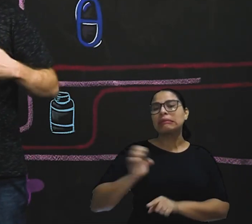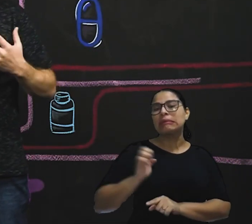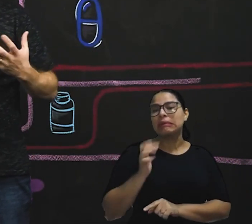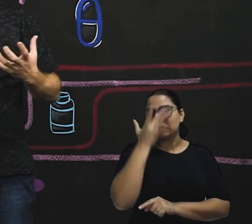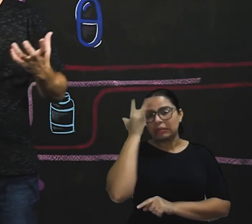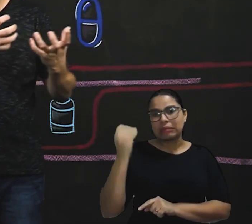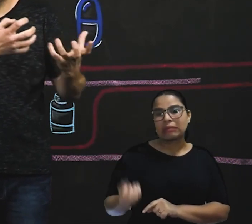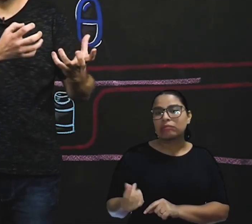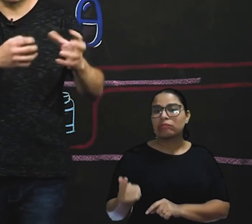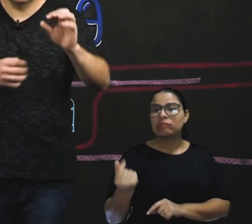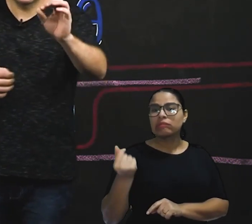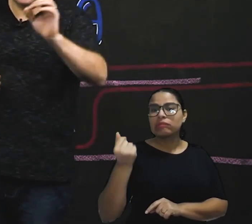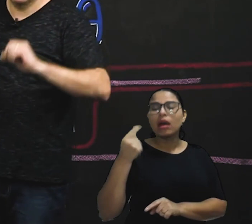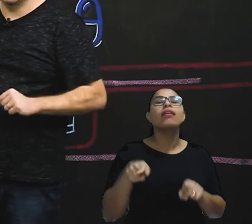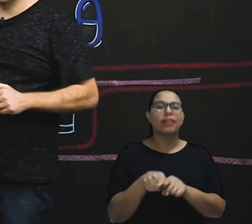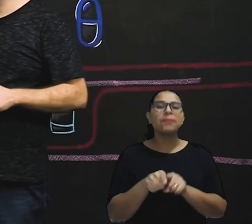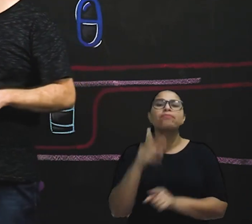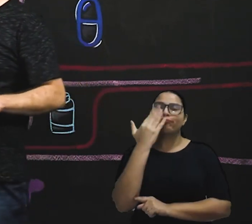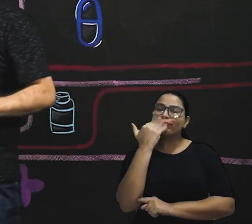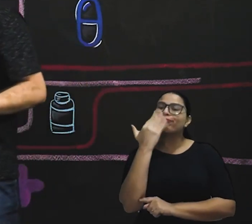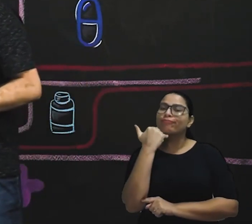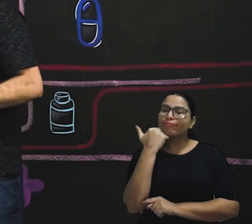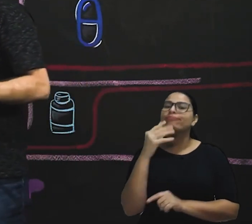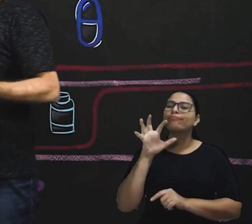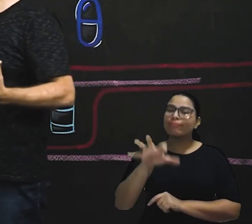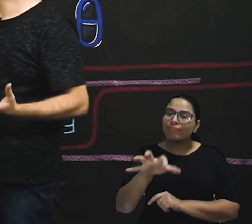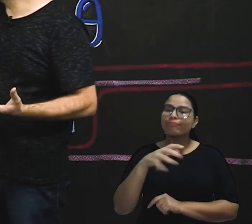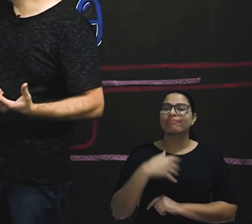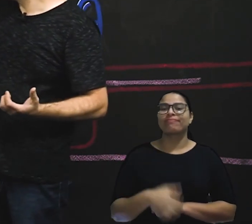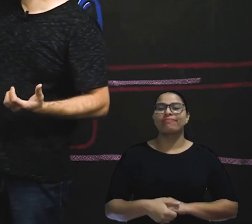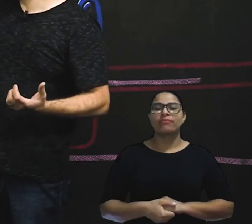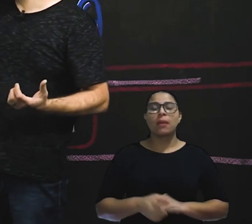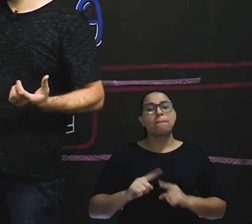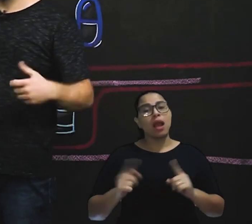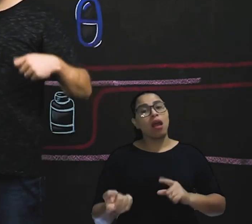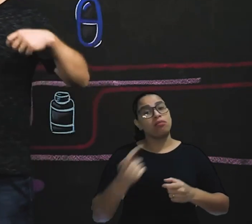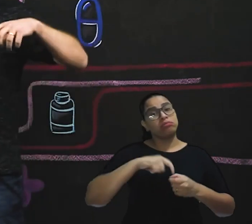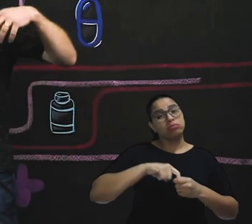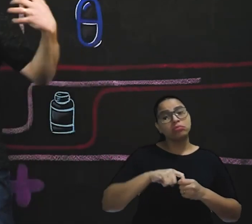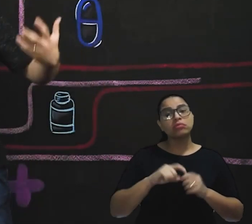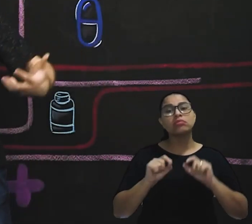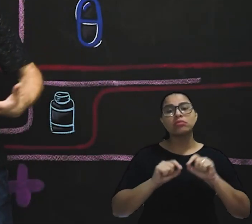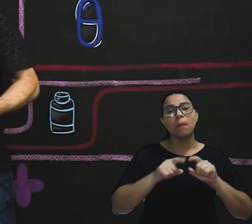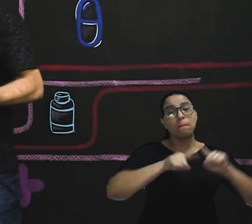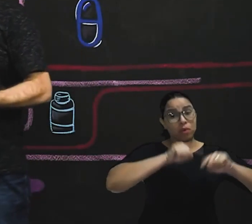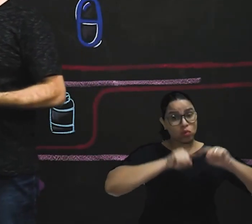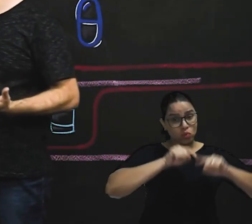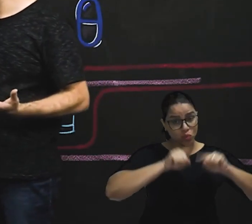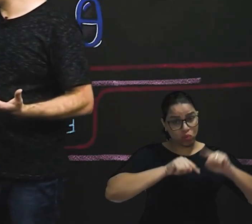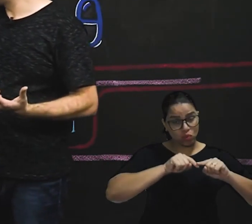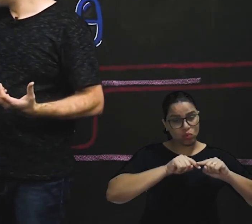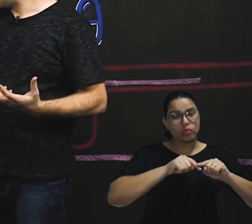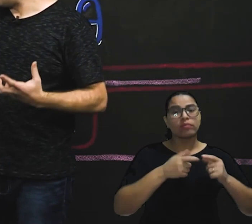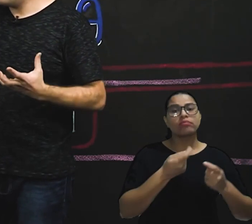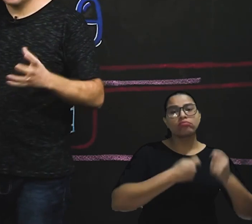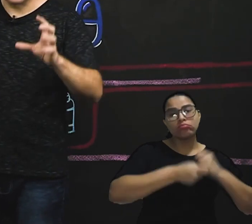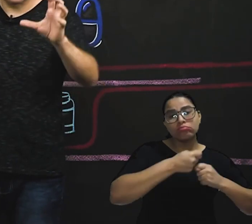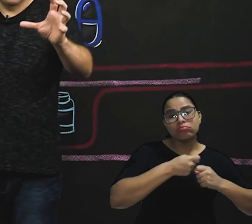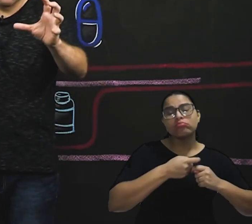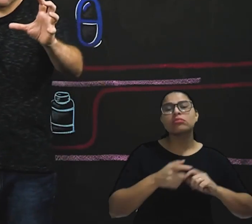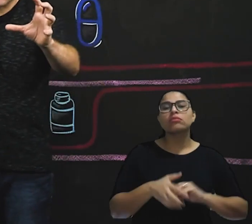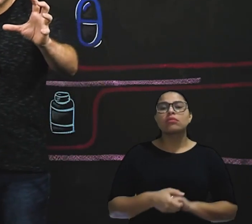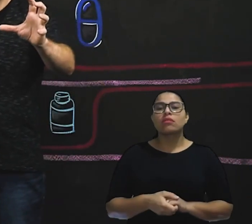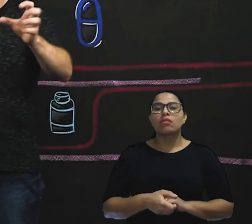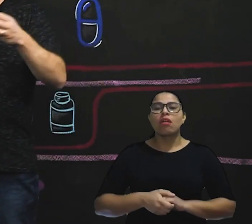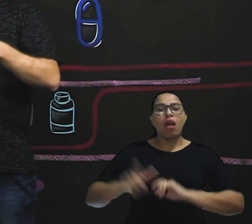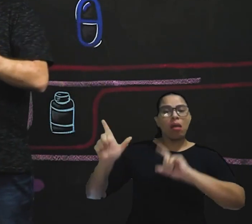Então, até na parte alimentar a gente acaba tendo essa situação. Mas voltando aqui para a questão dos produtos industrializados em geral, a mídia,